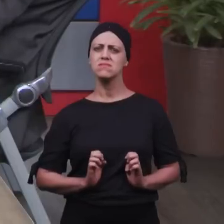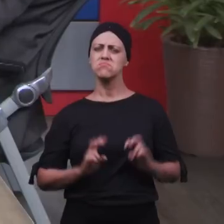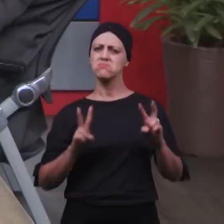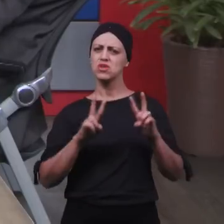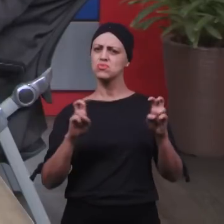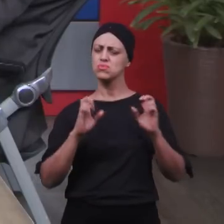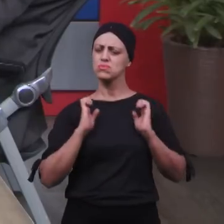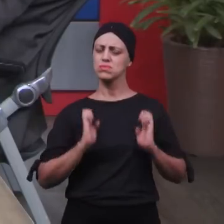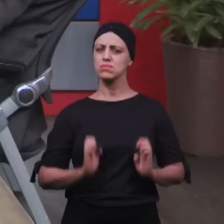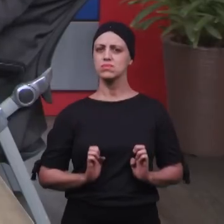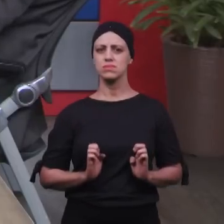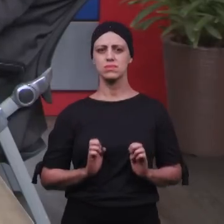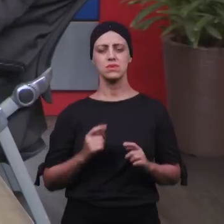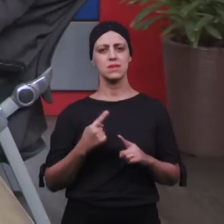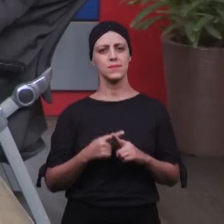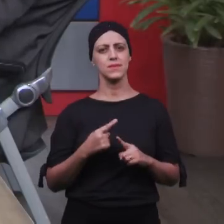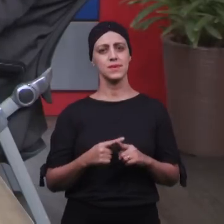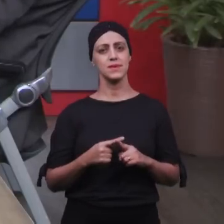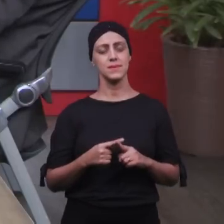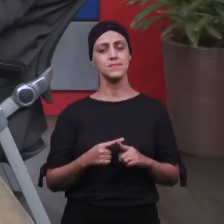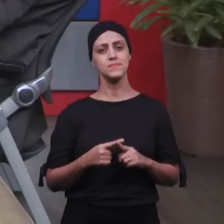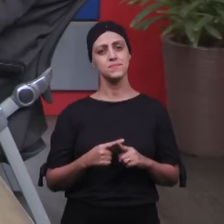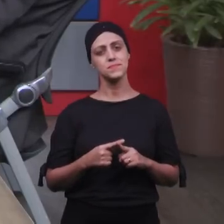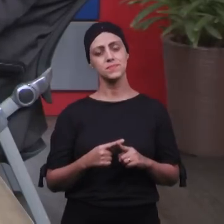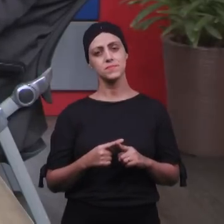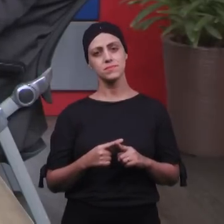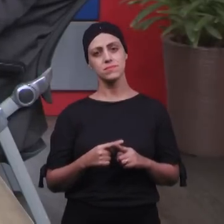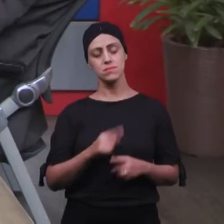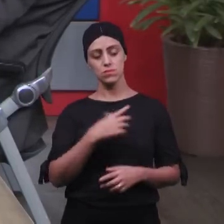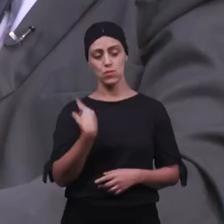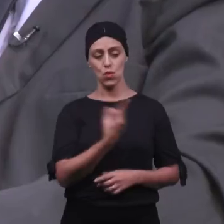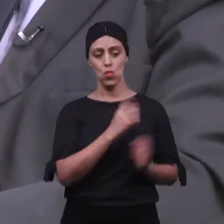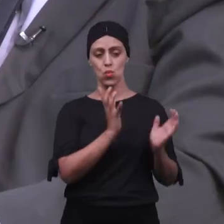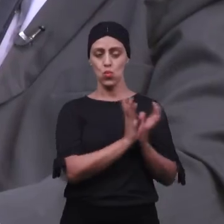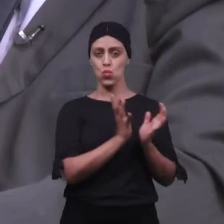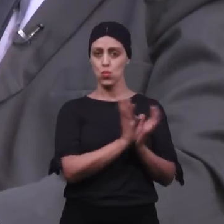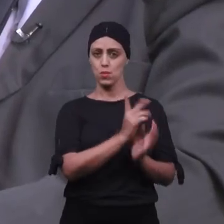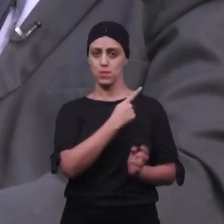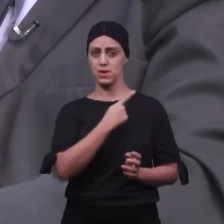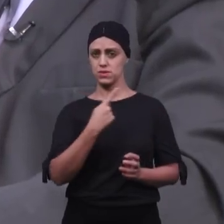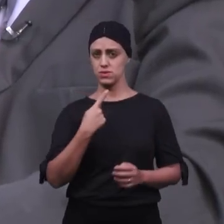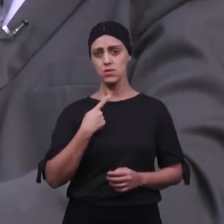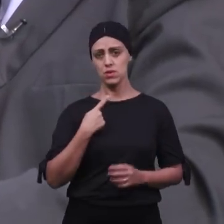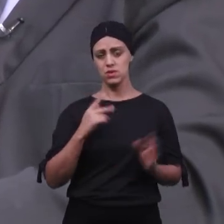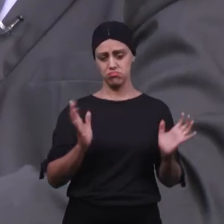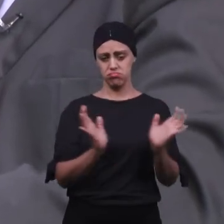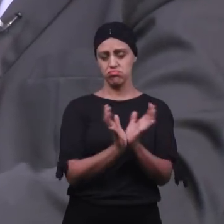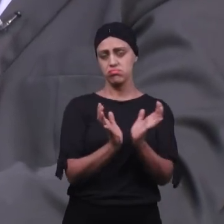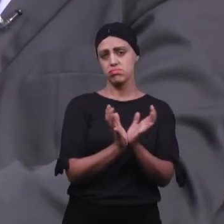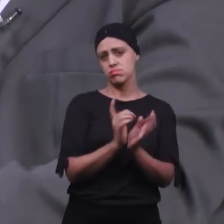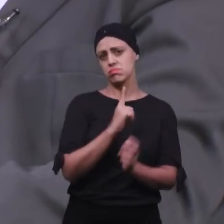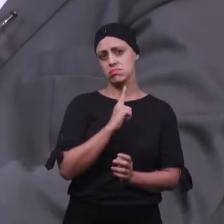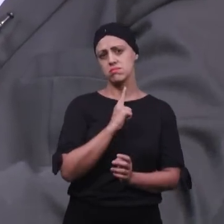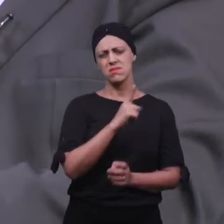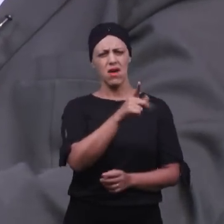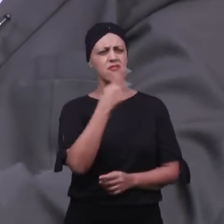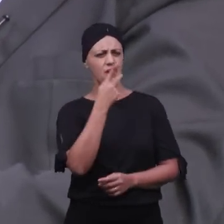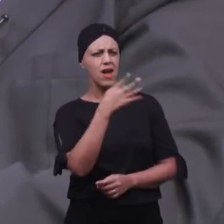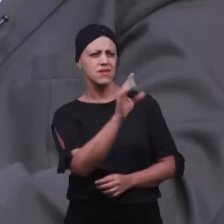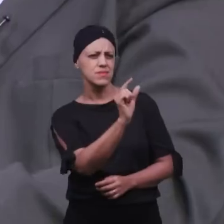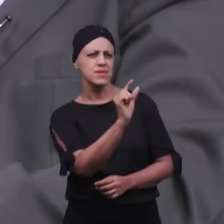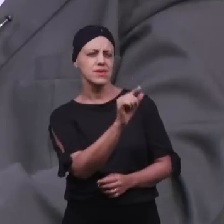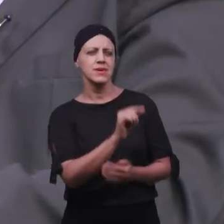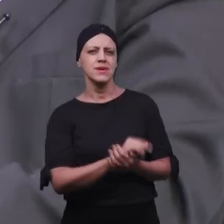porque o grupo atende, mas atende dentro do grupo, do 0800, né? Fala aí, Marcelo.